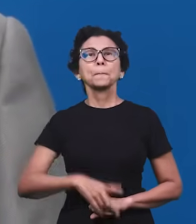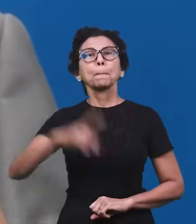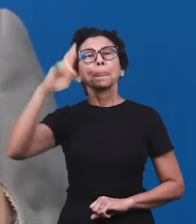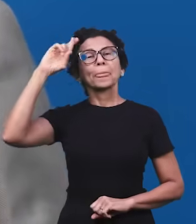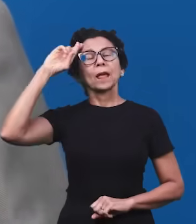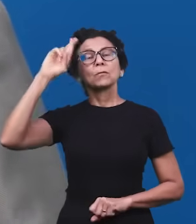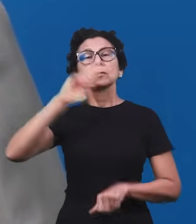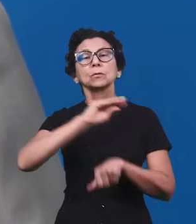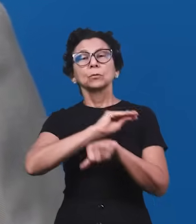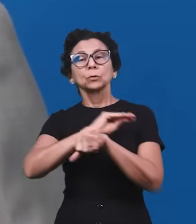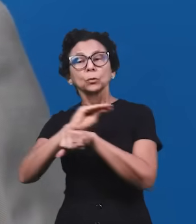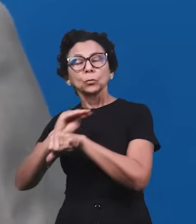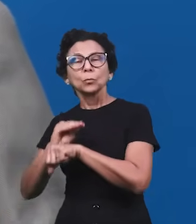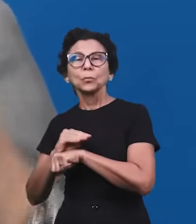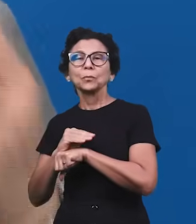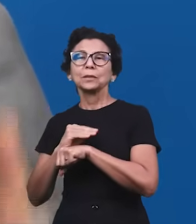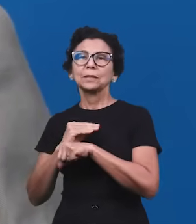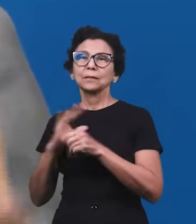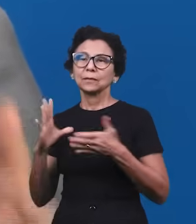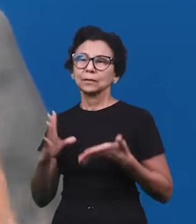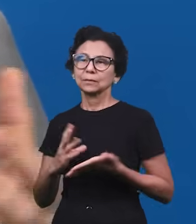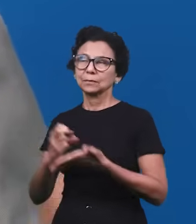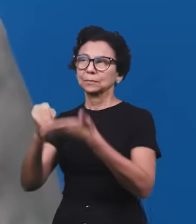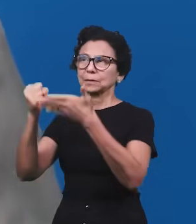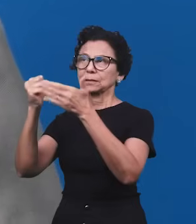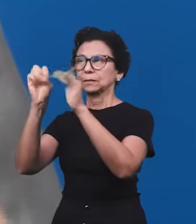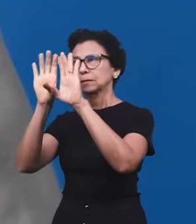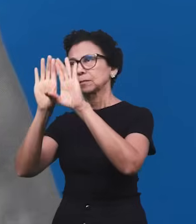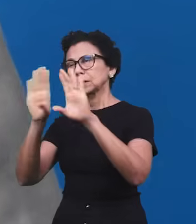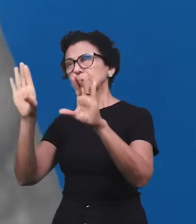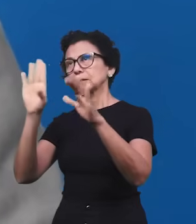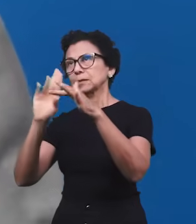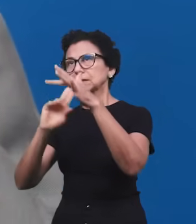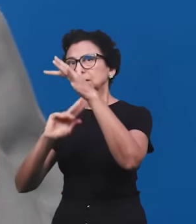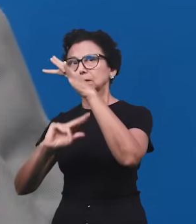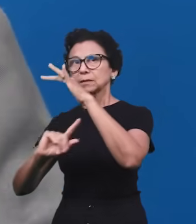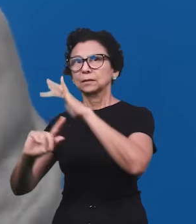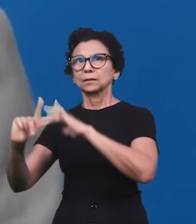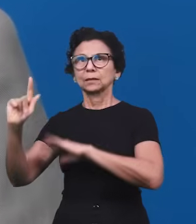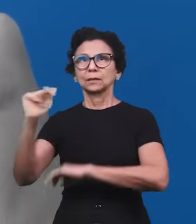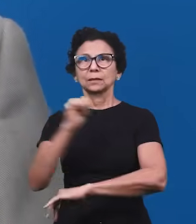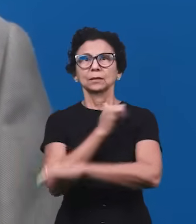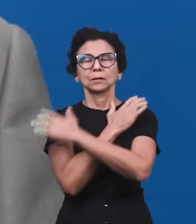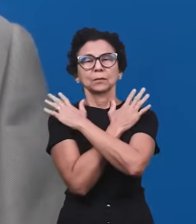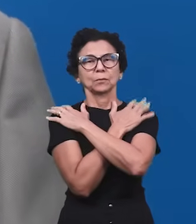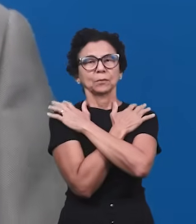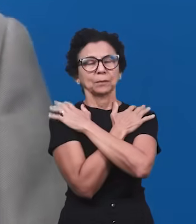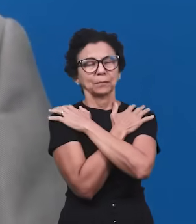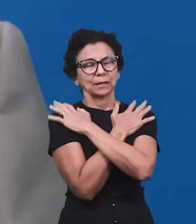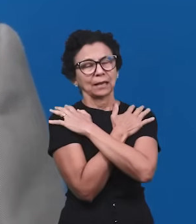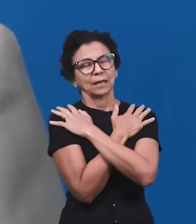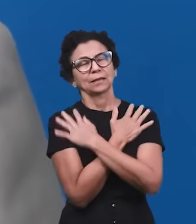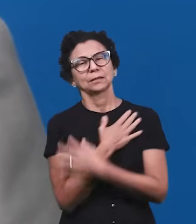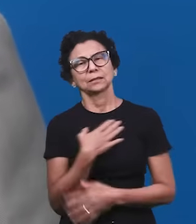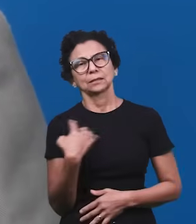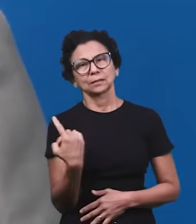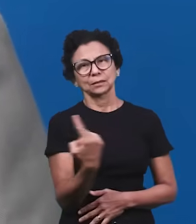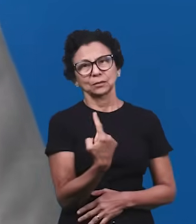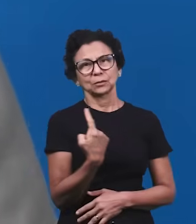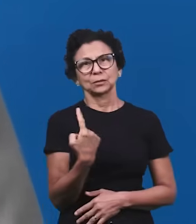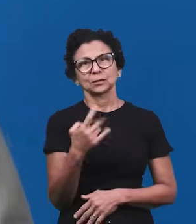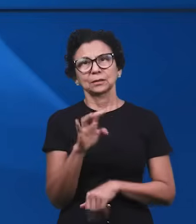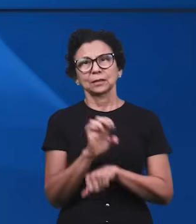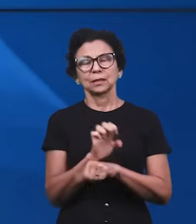Senhor que cuida de nós e que vai nos levar para o céu, para a eternidade. Um grande abraço, Júlia, e a todos os irmãos aí no estado